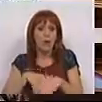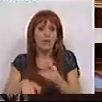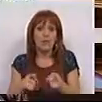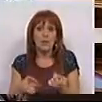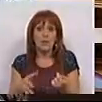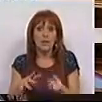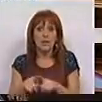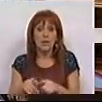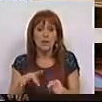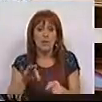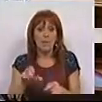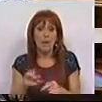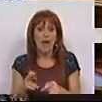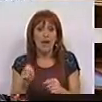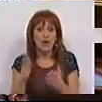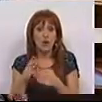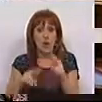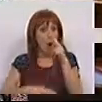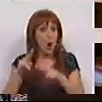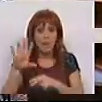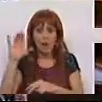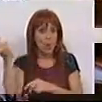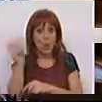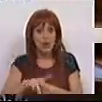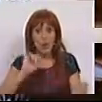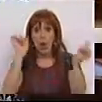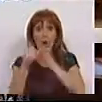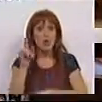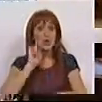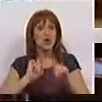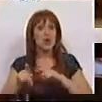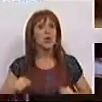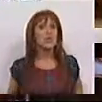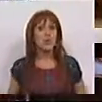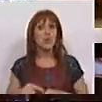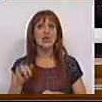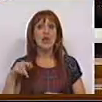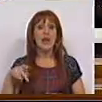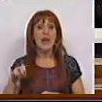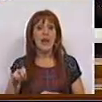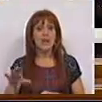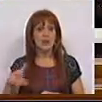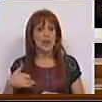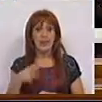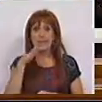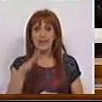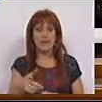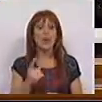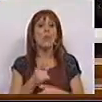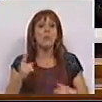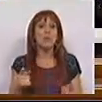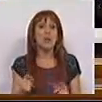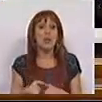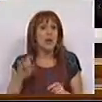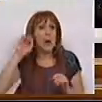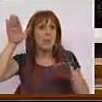por conta da Parque Escolar. Esta obra não ocorreu, ao contrário do que a senhora deputada Inês de António Pereira disse, não ocorreu porque não